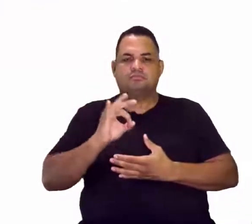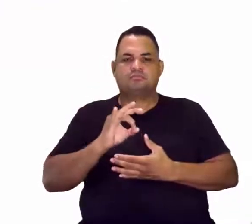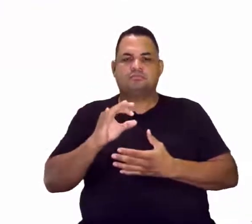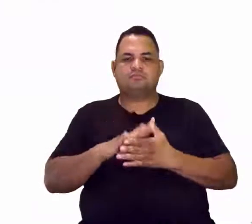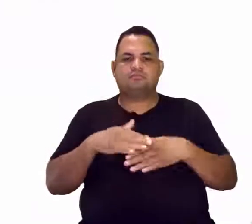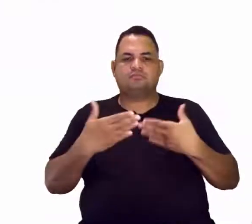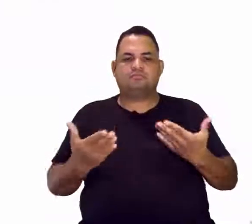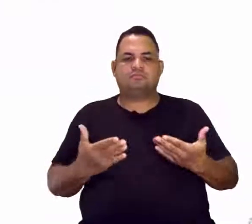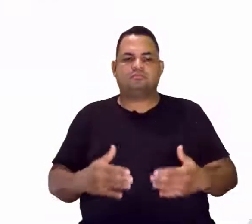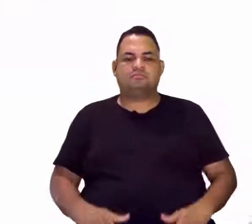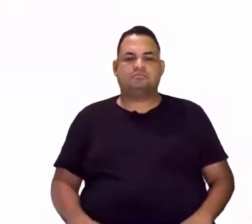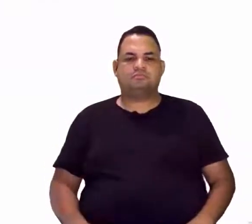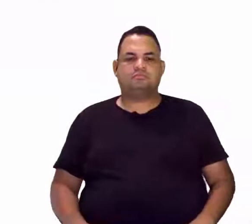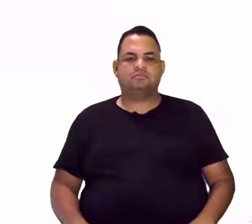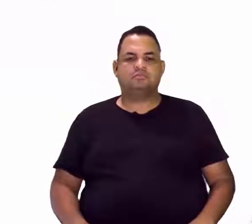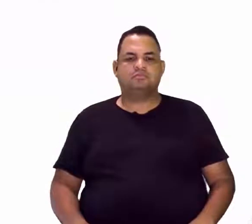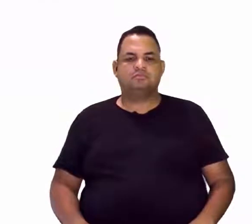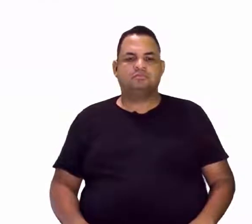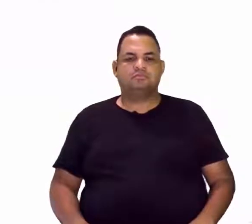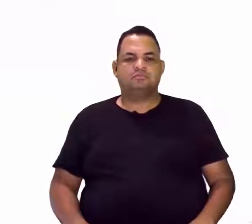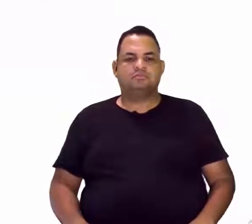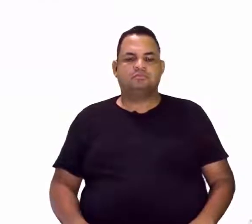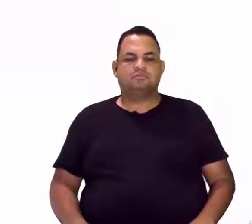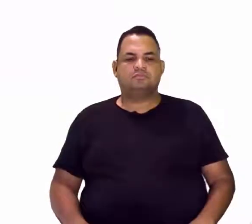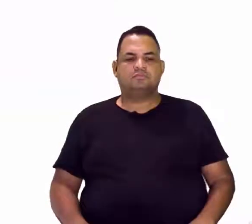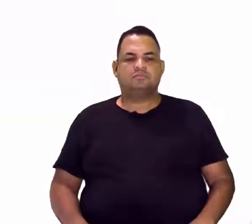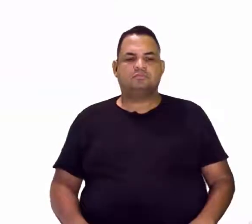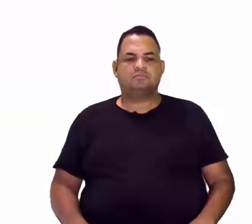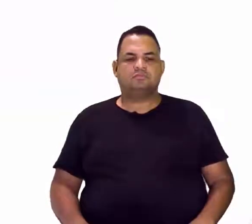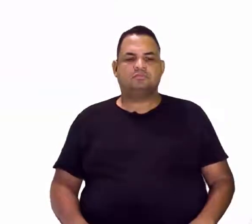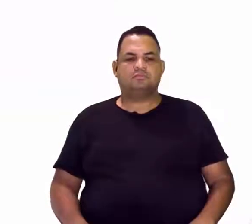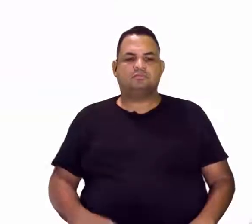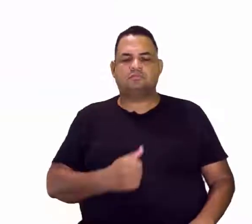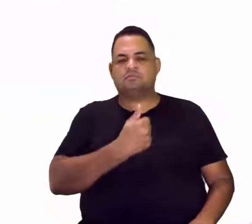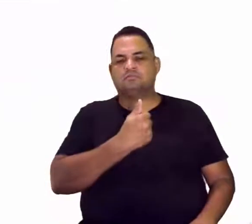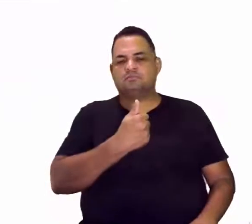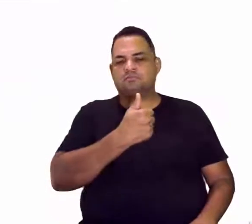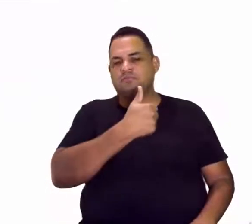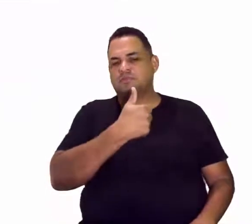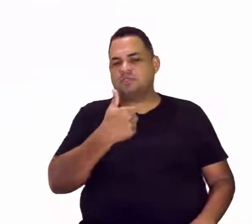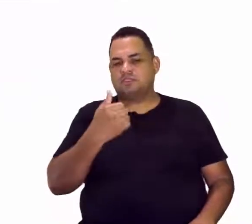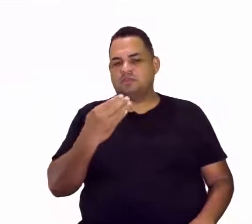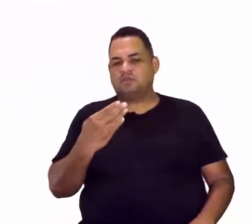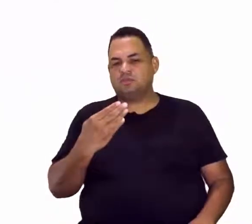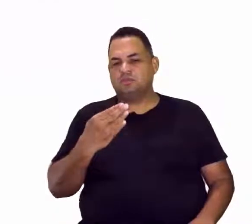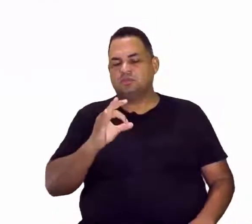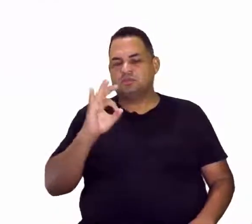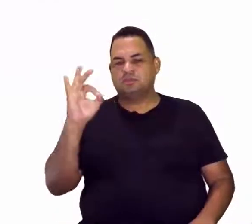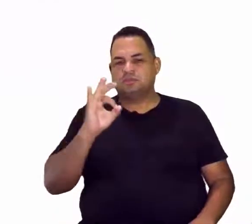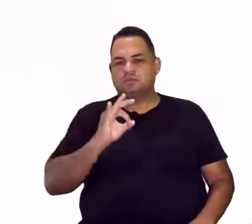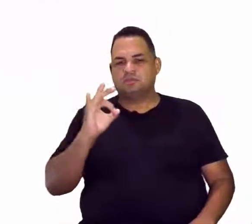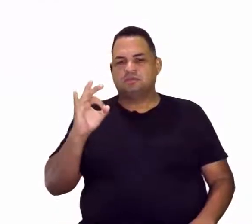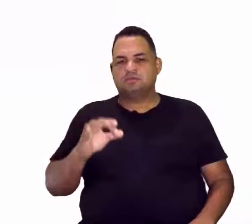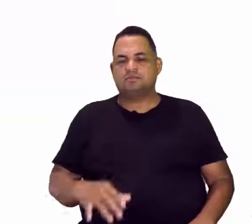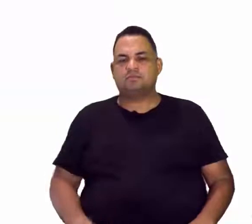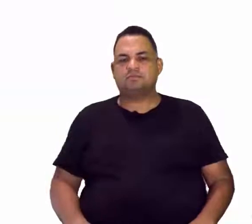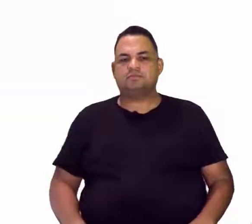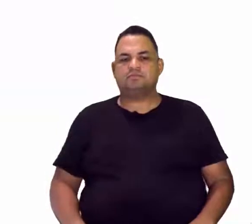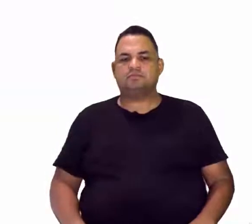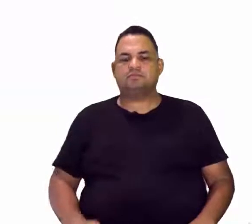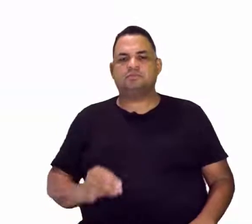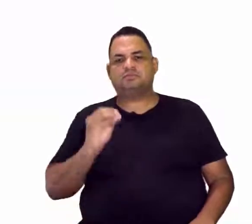digo que o grau de ionização para esse ácido é de 14%. Ele vai ser o quê?